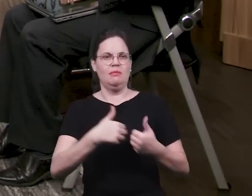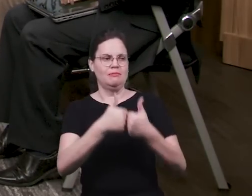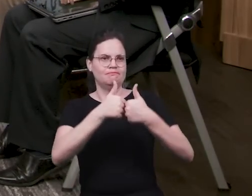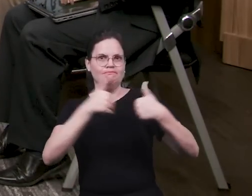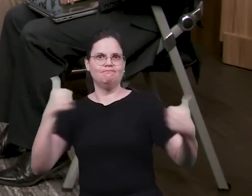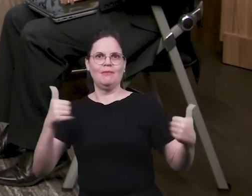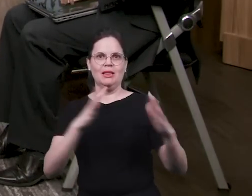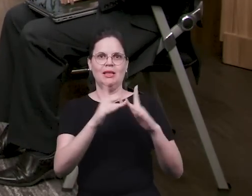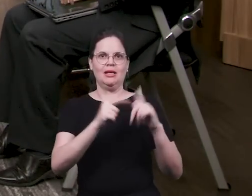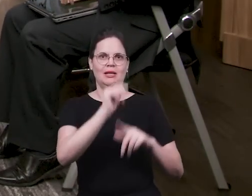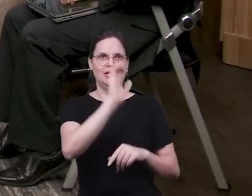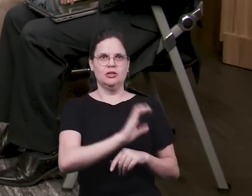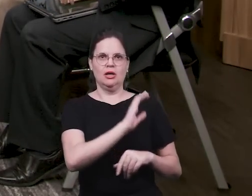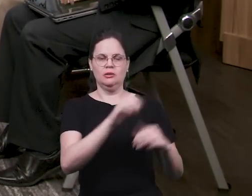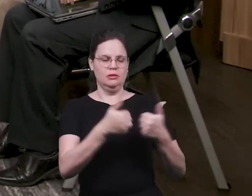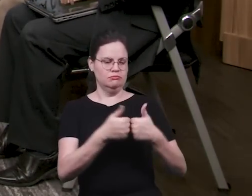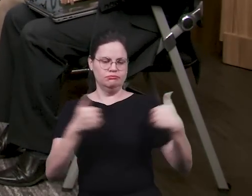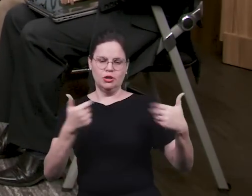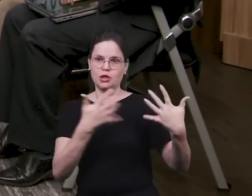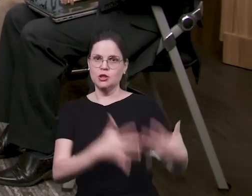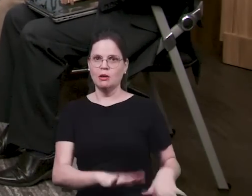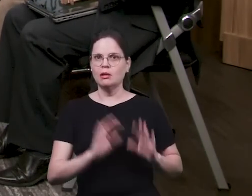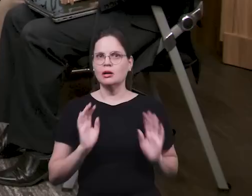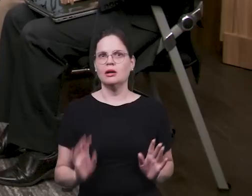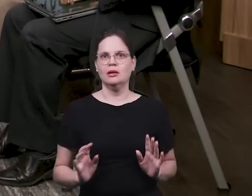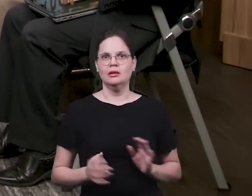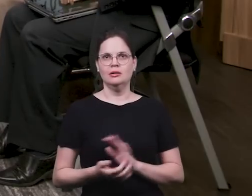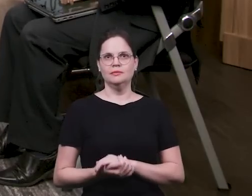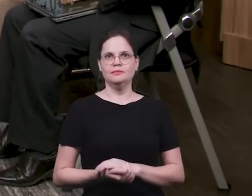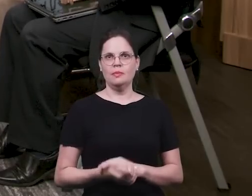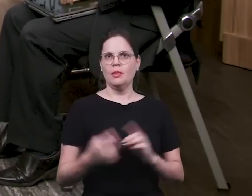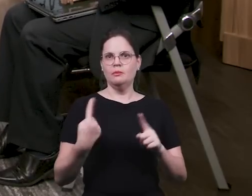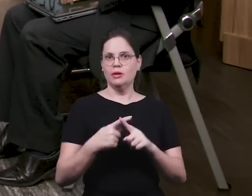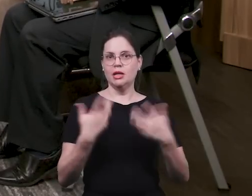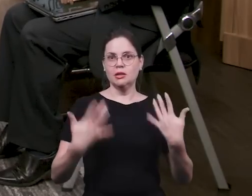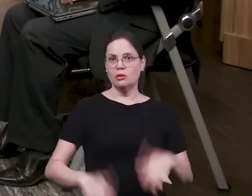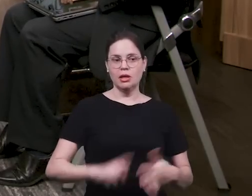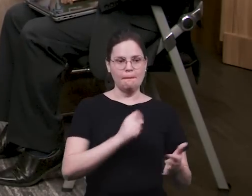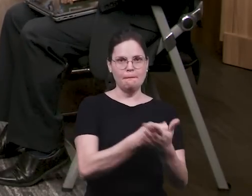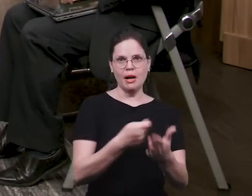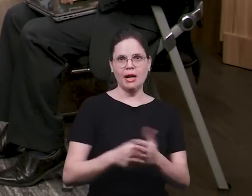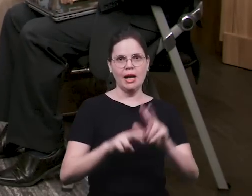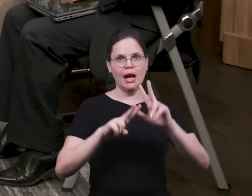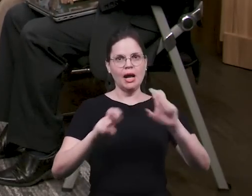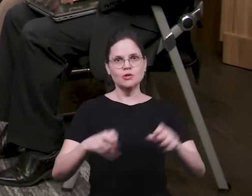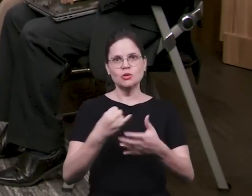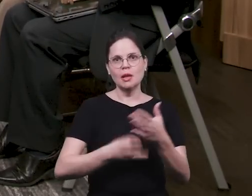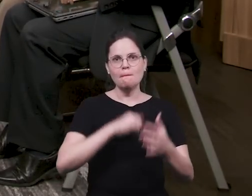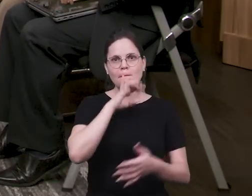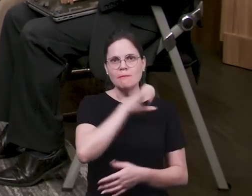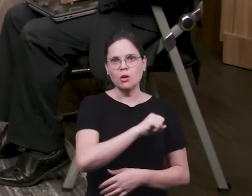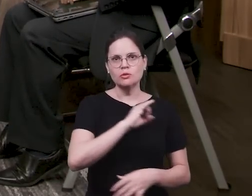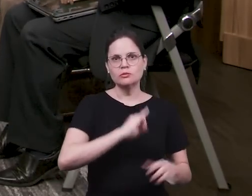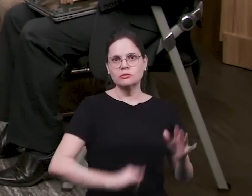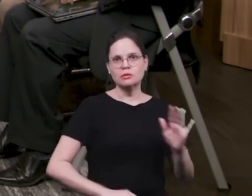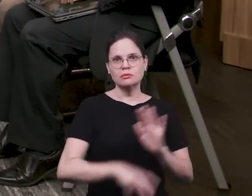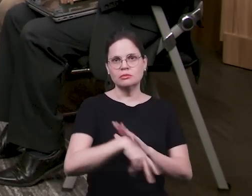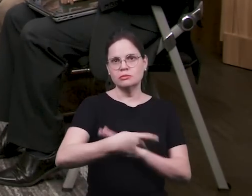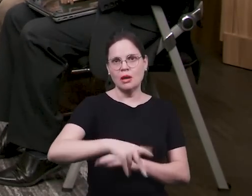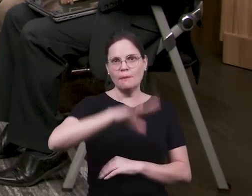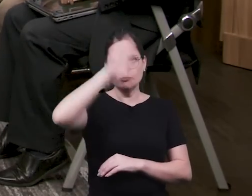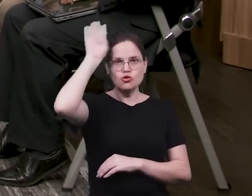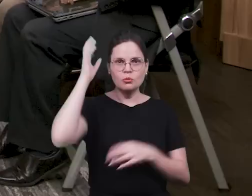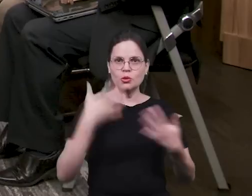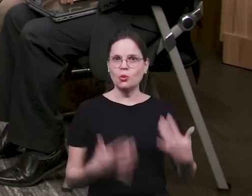igreja naquela época. E ele se vê livre dos tributos de Roma, né? Sim, claro, por certo. Ele